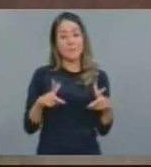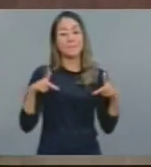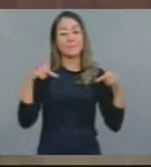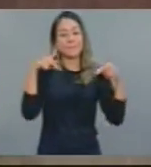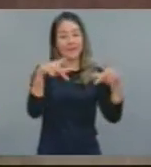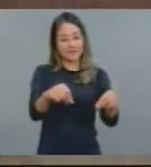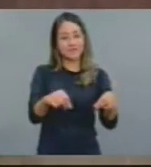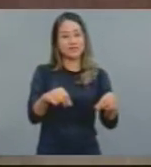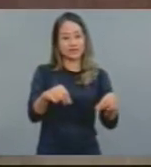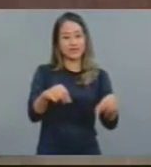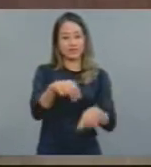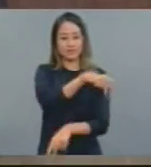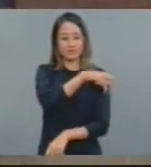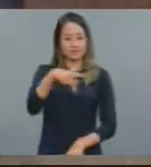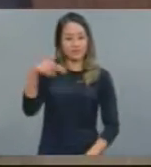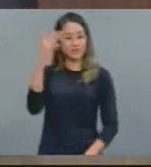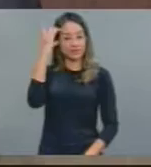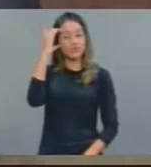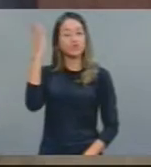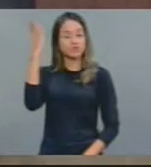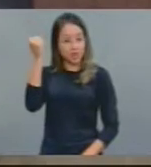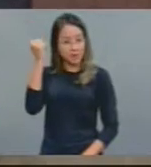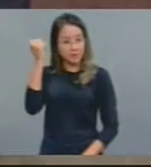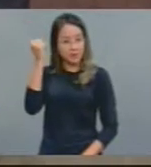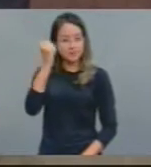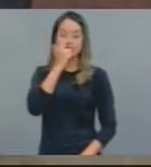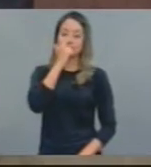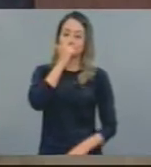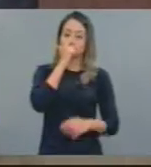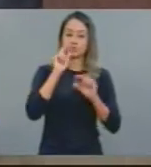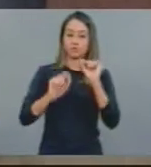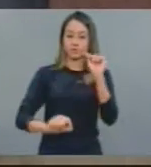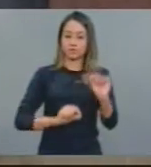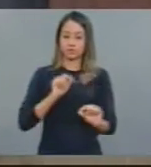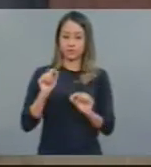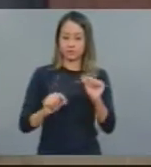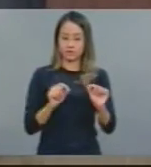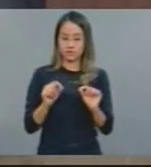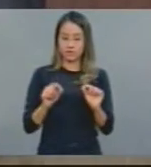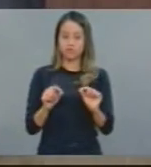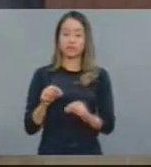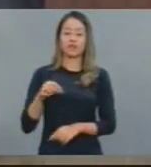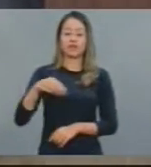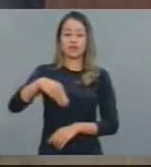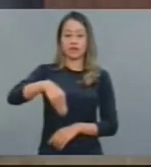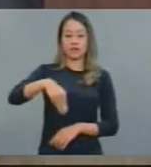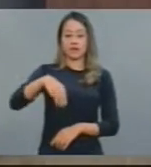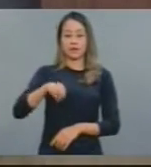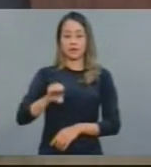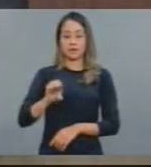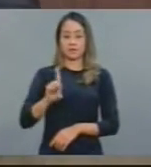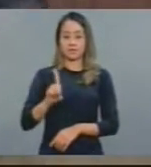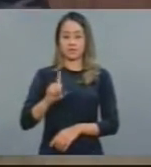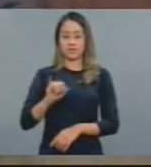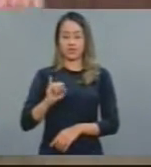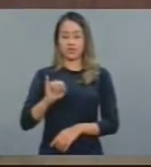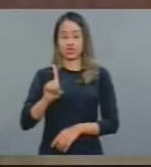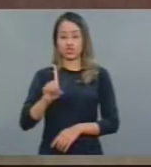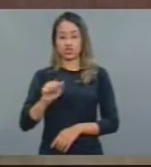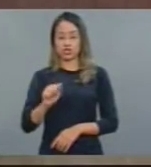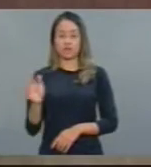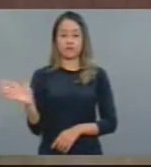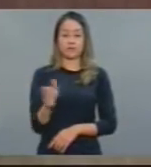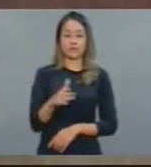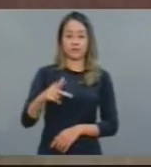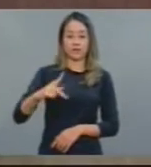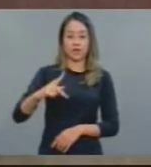da reeleita presidente? A edição das medidas provisórias 664 e 665.